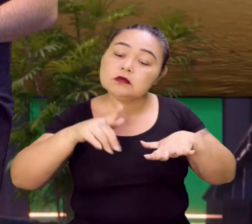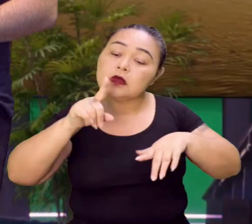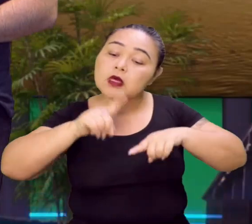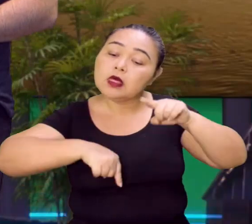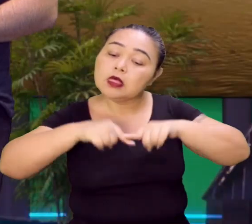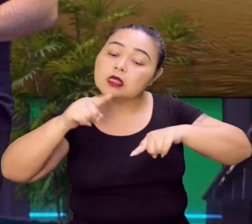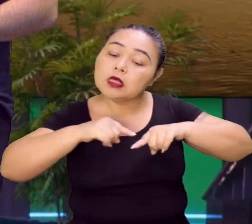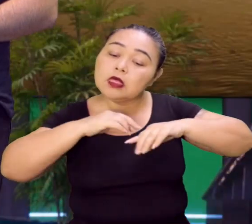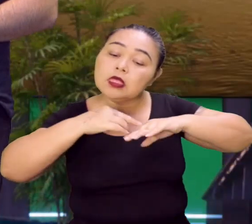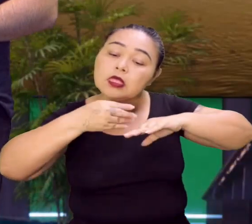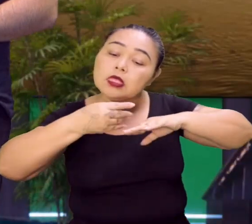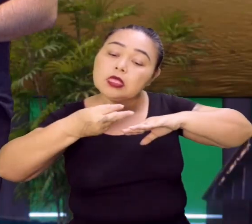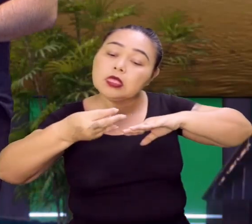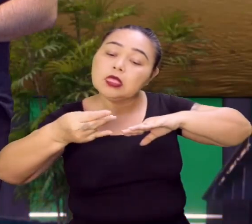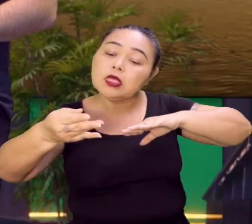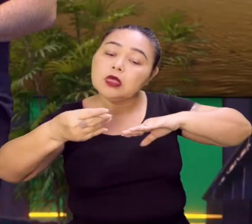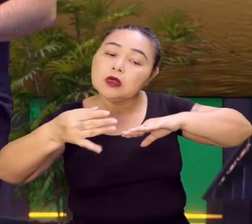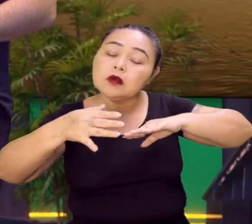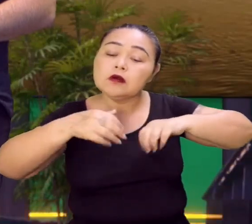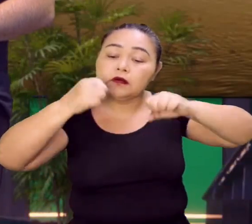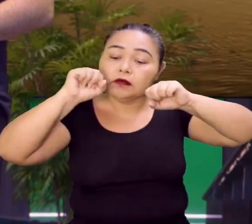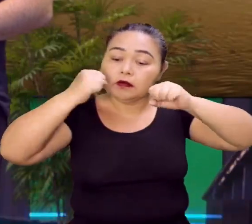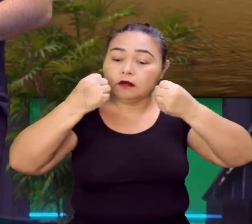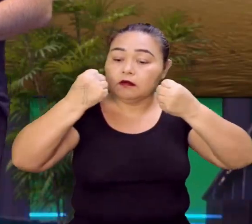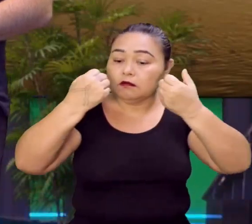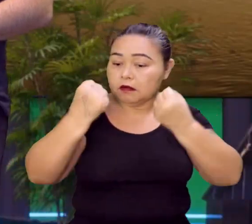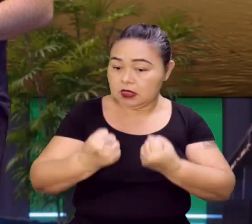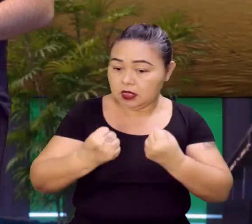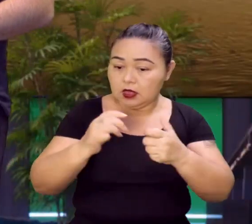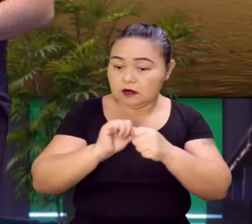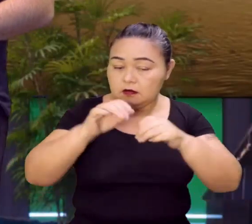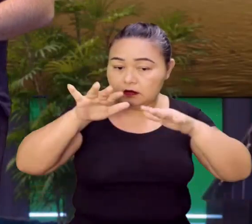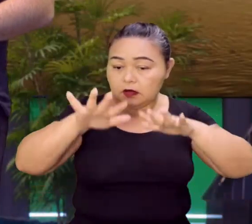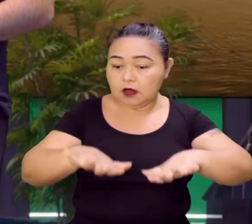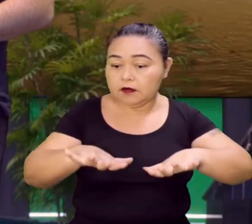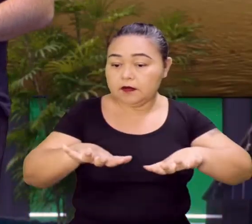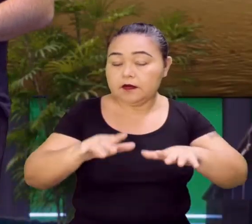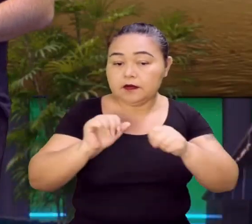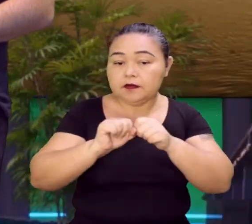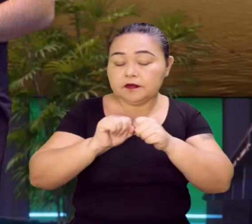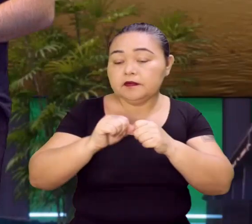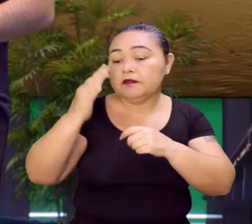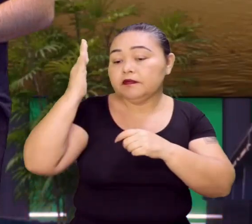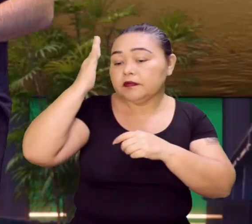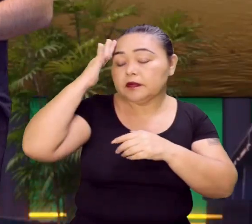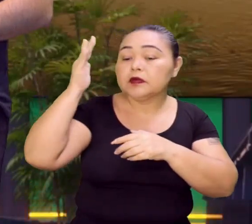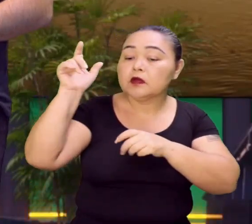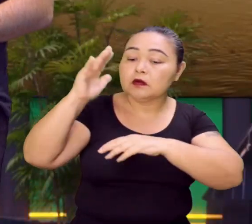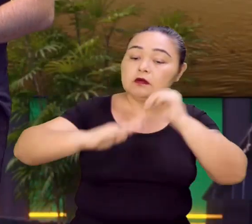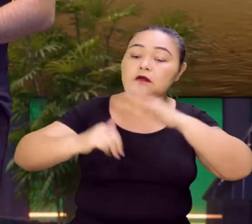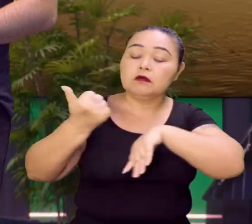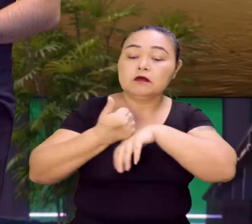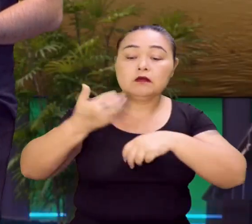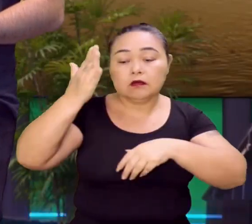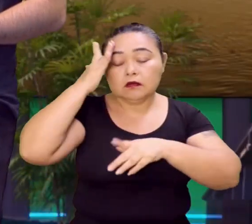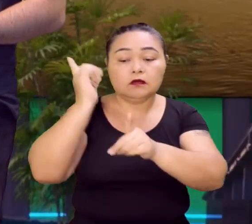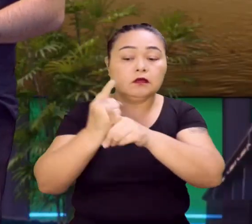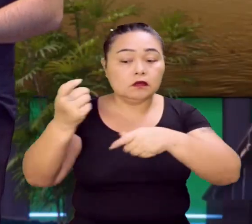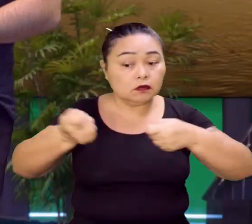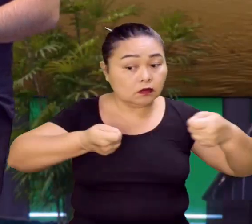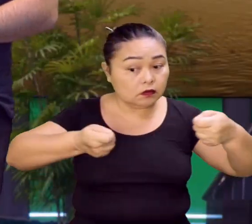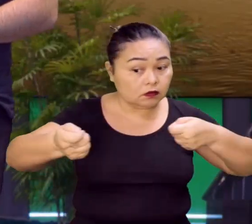matérias orgânicas vão para mais longe. Mas como ele é mais pesado, e por isso que o garimpeiro sabe onde encontrar o ouro, né? Muito bem.